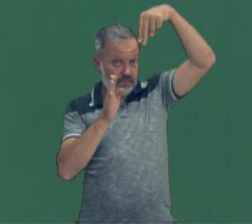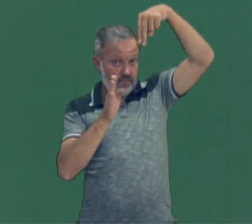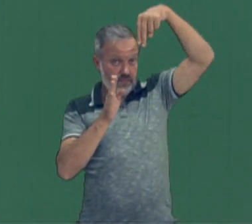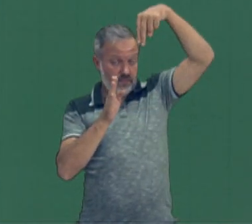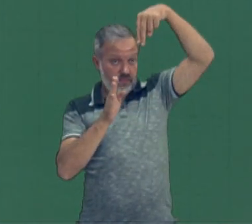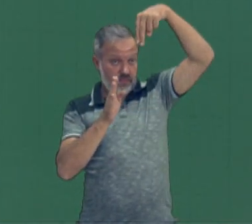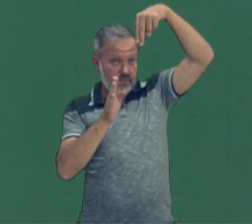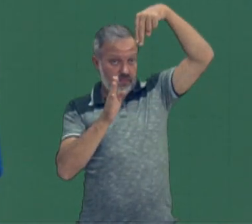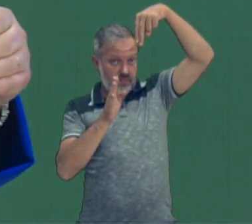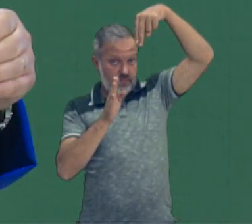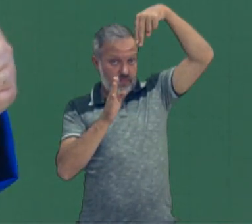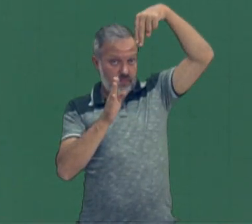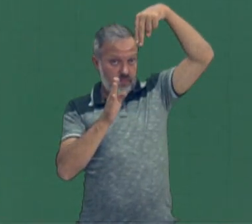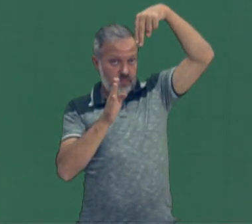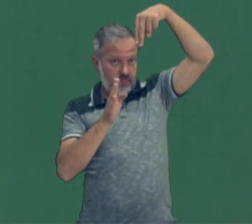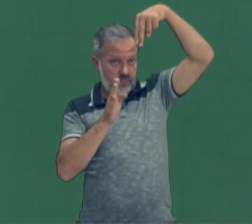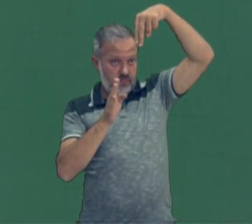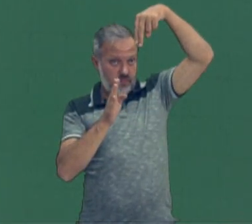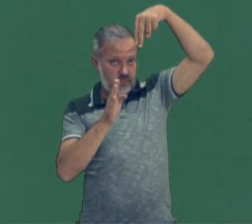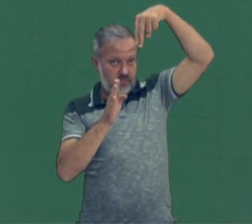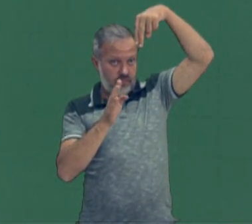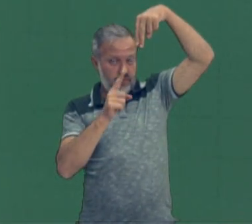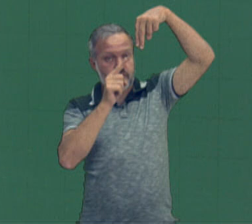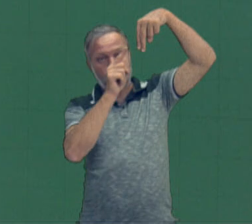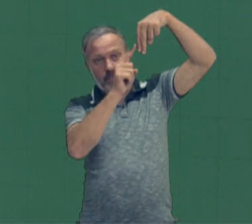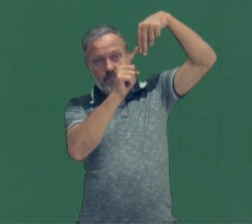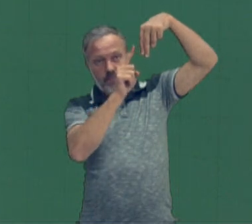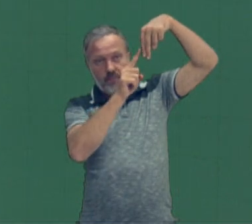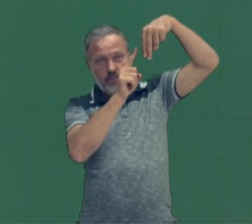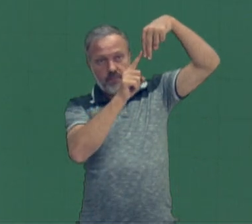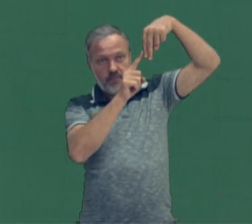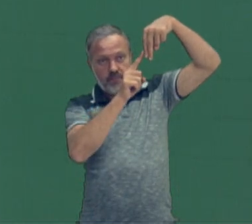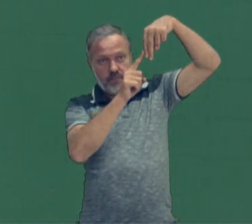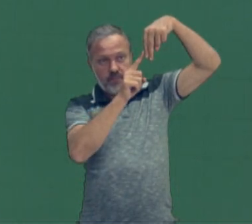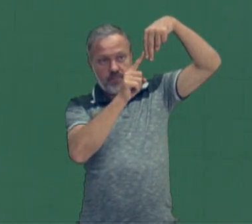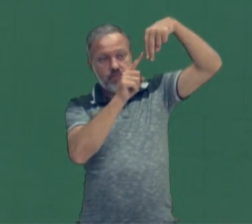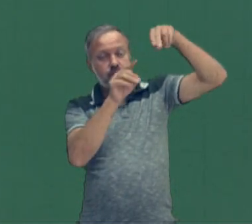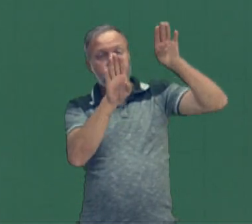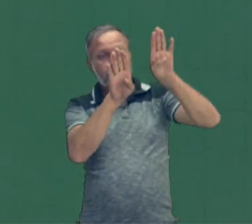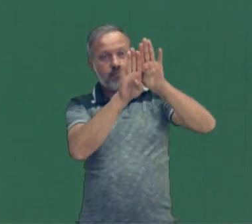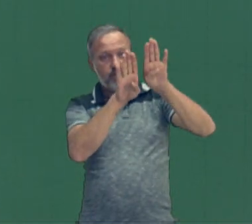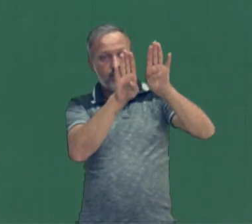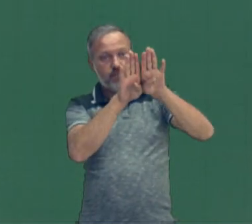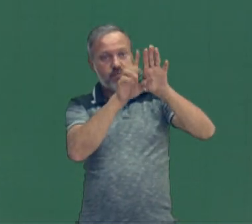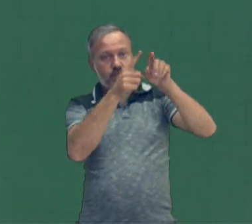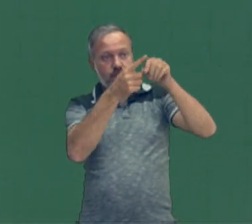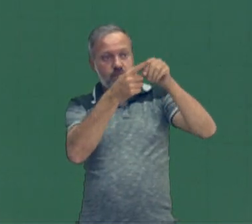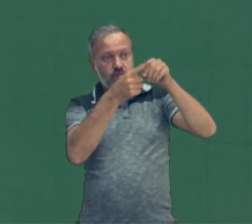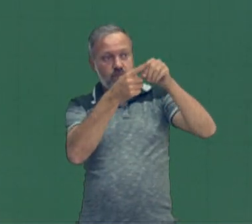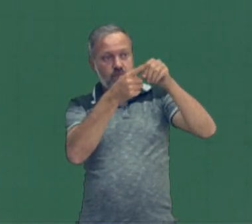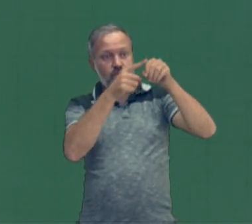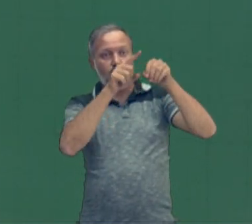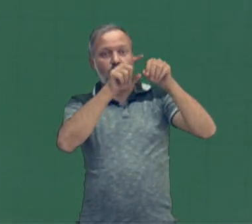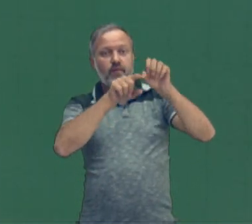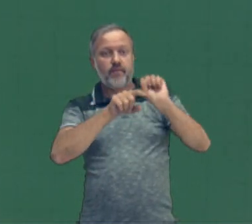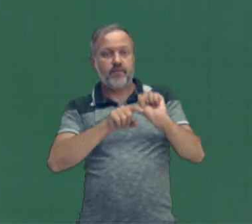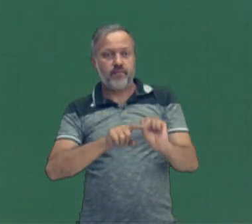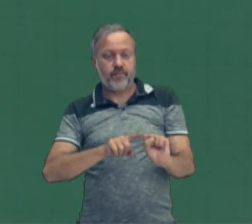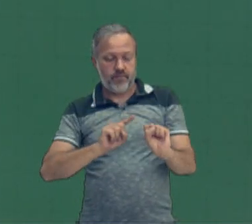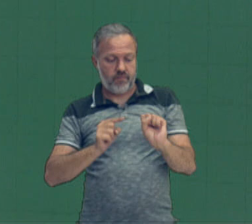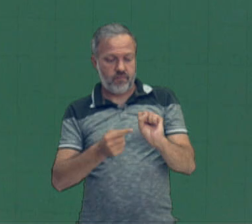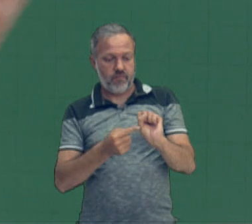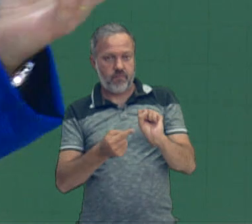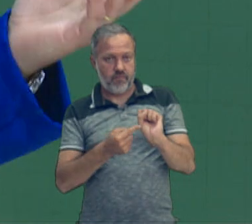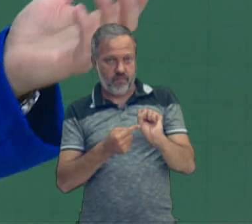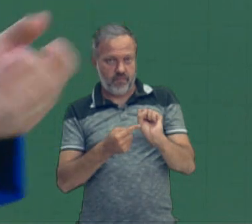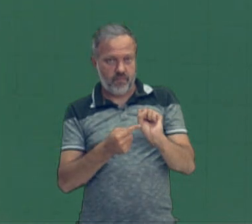América, no caso, o continente americano, parte setentrional, e uma outra parte no sul, que é a